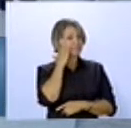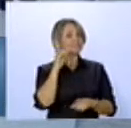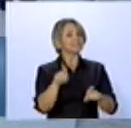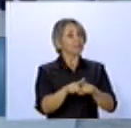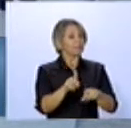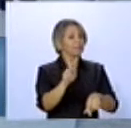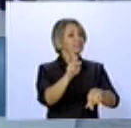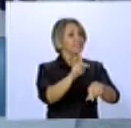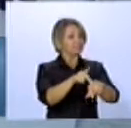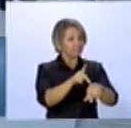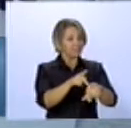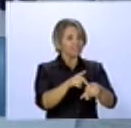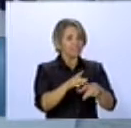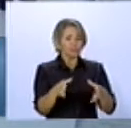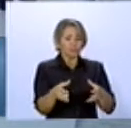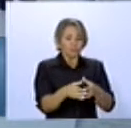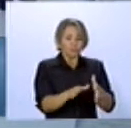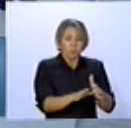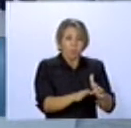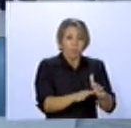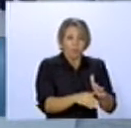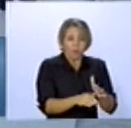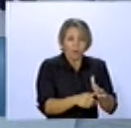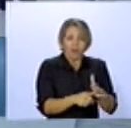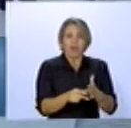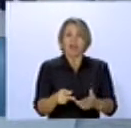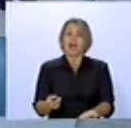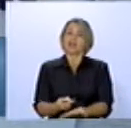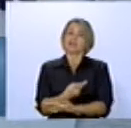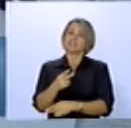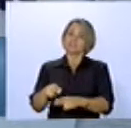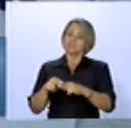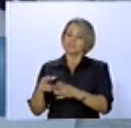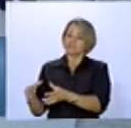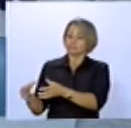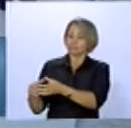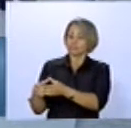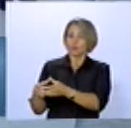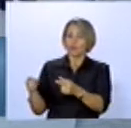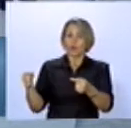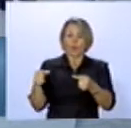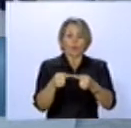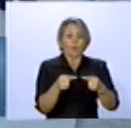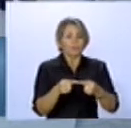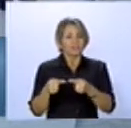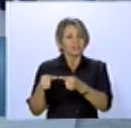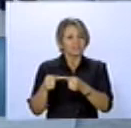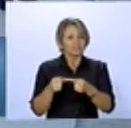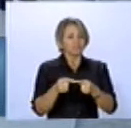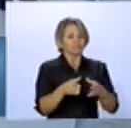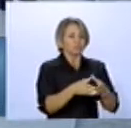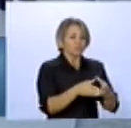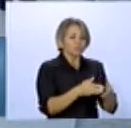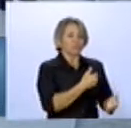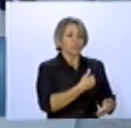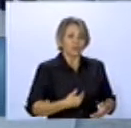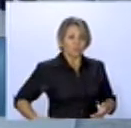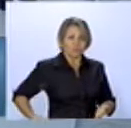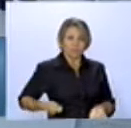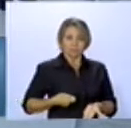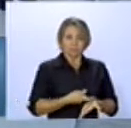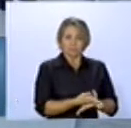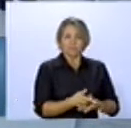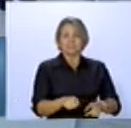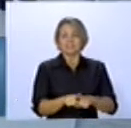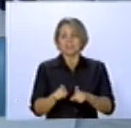o antro da corrupção no Brasil é formado pela simbiose entre poder público e empresas via financiamento